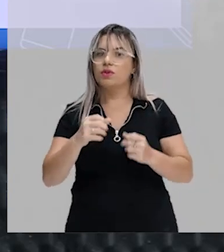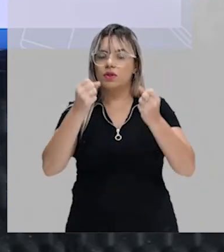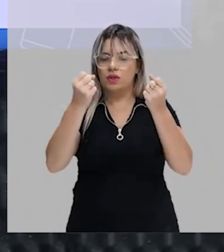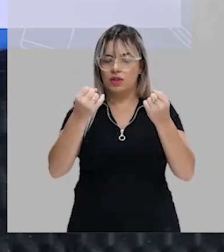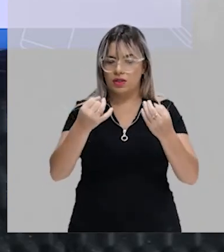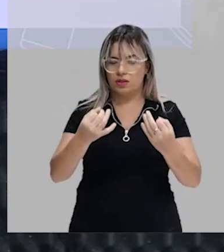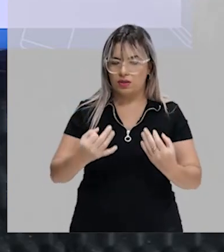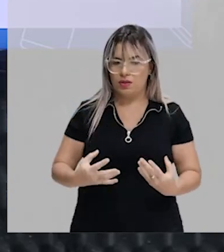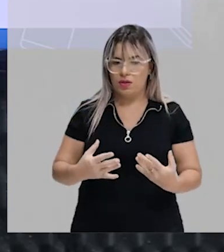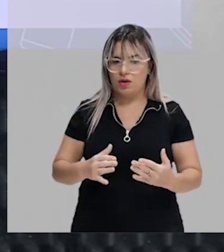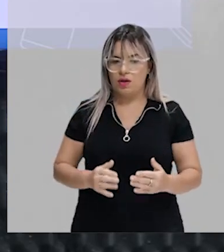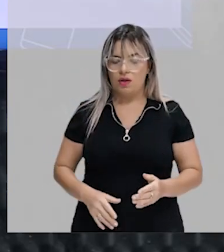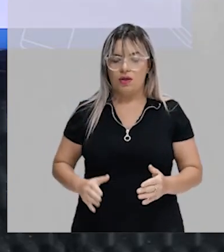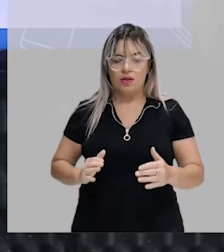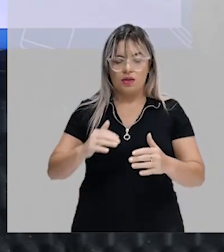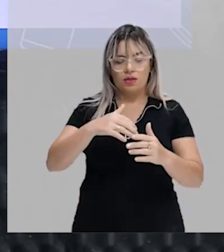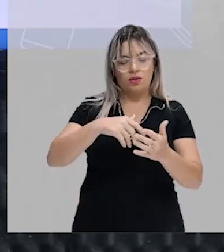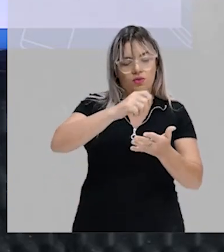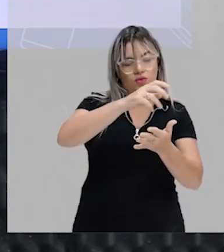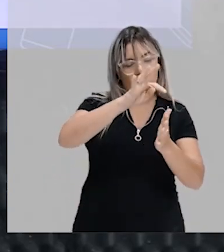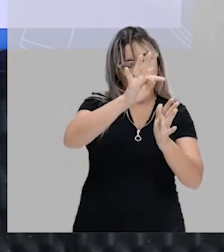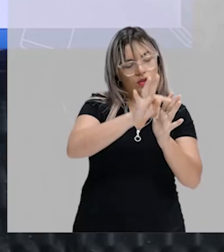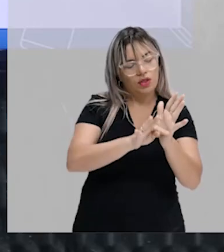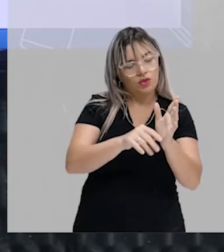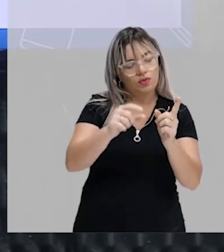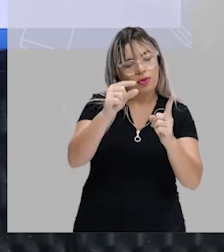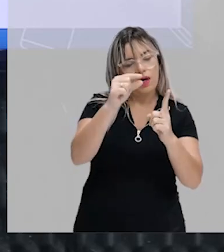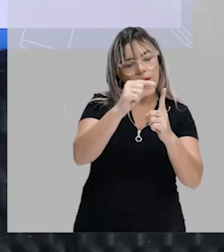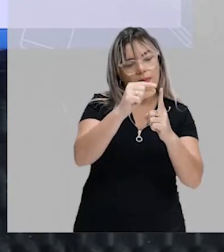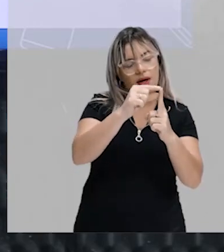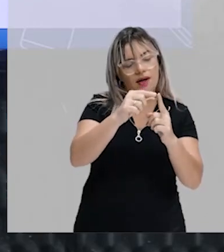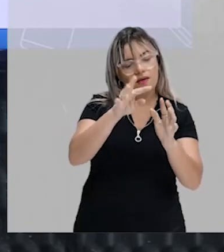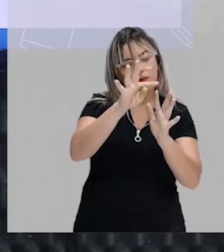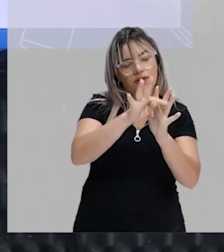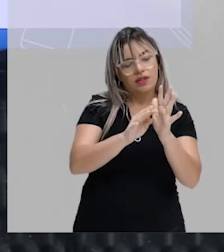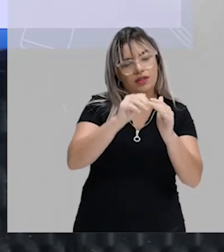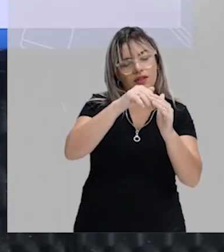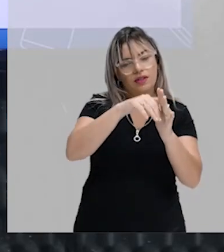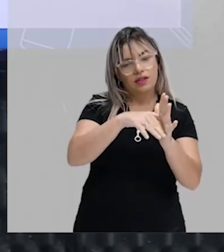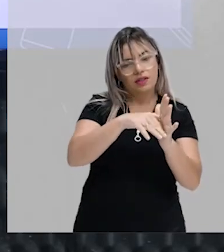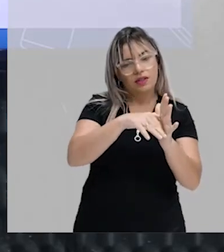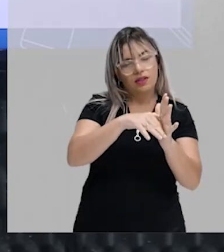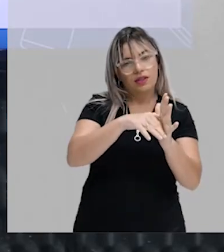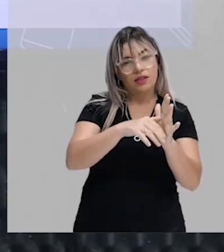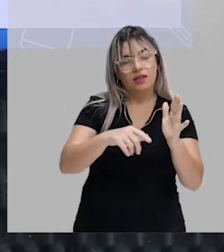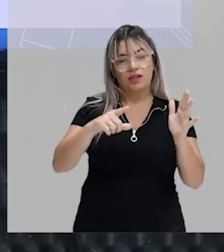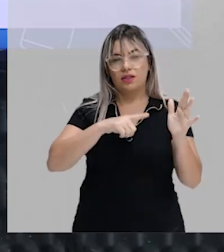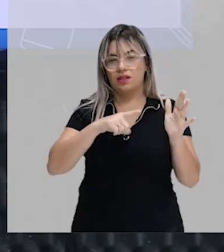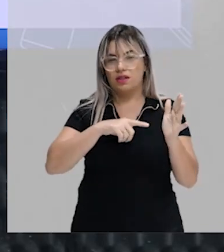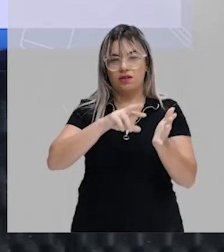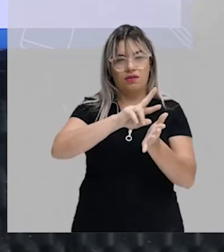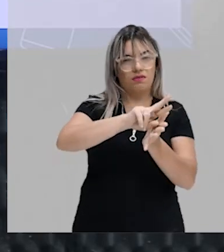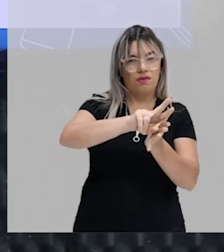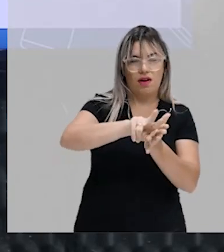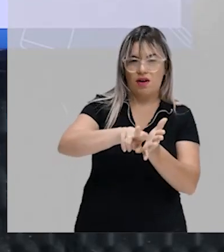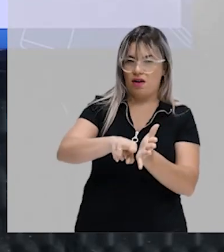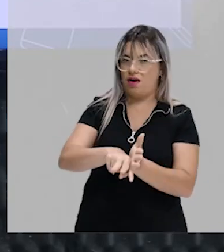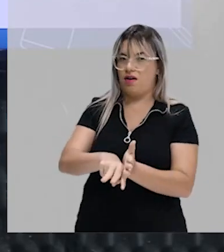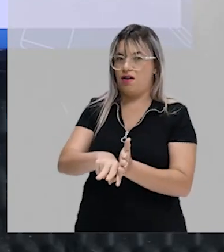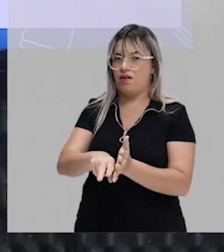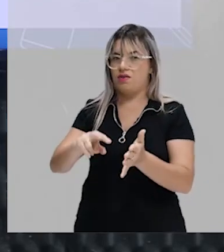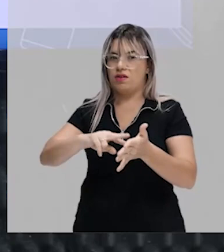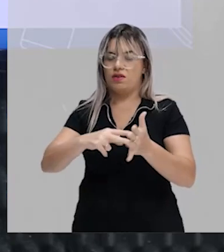tem ou pode ter uma outra significação, tá bom? Por exemplo, quando eu falo